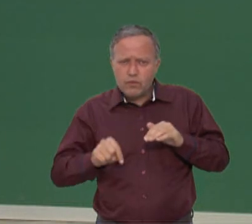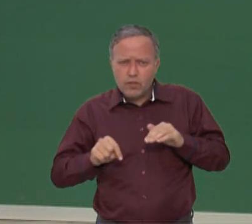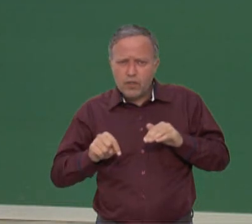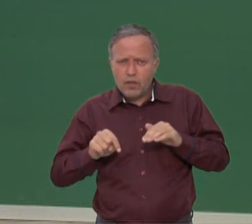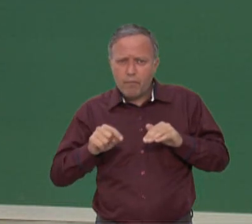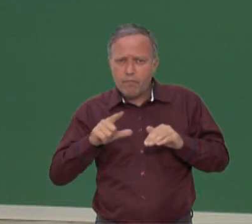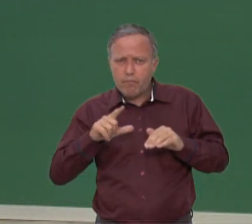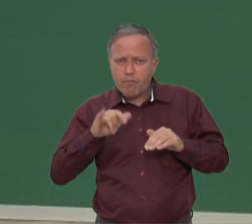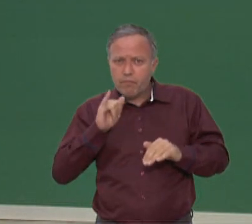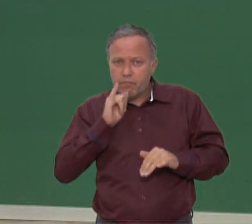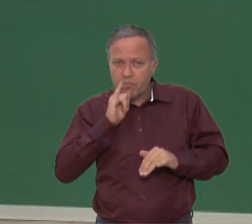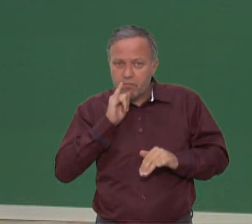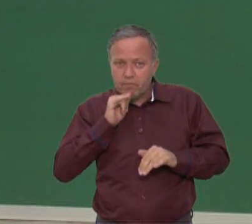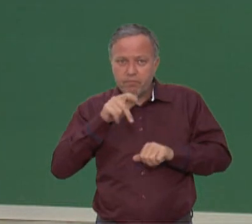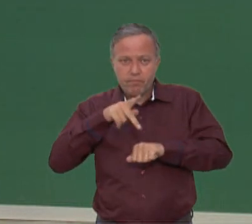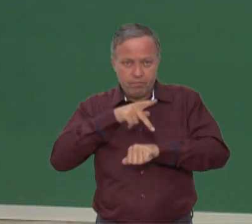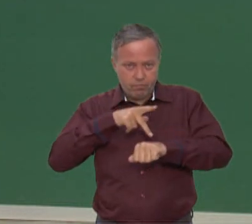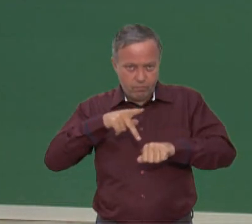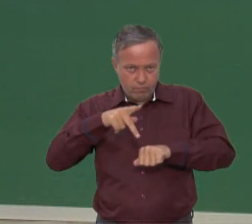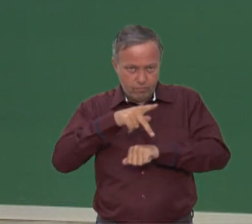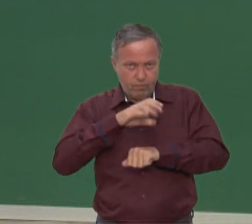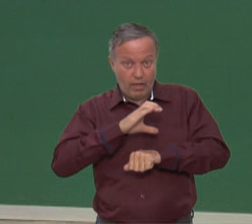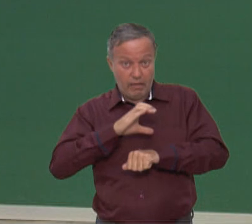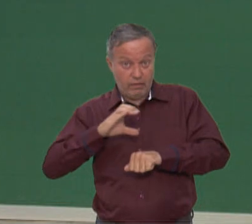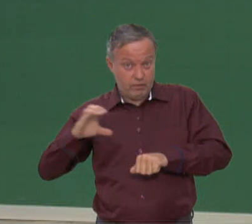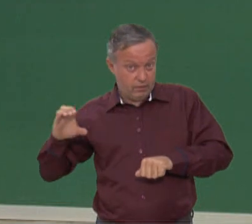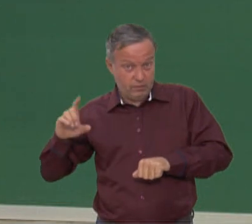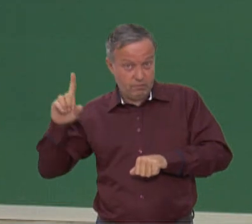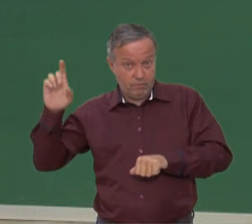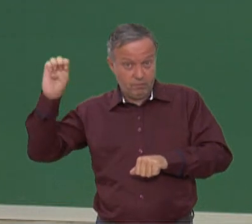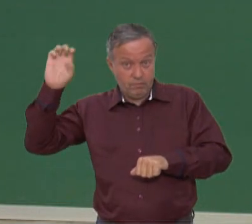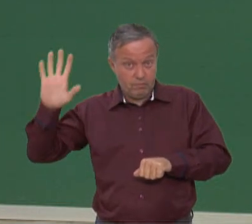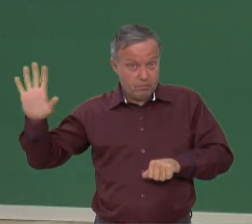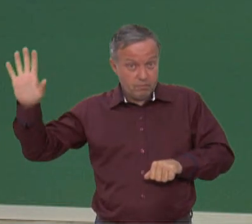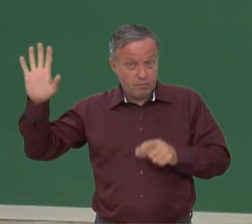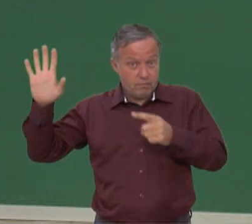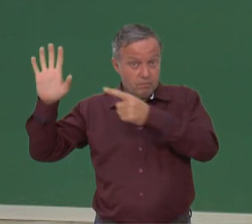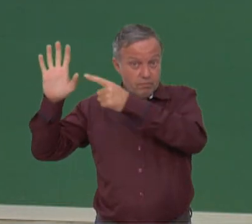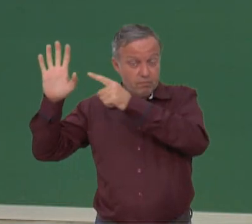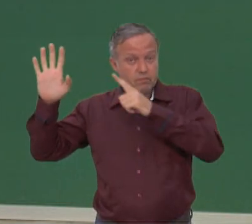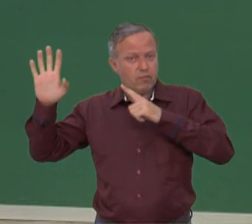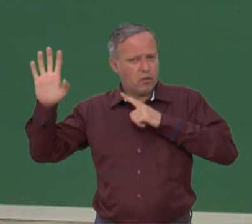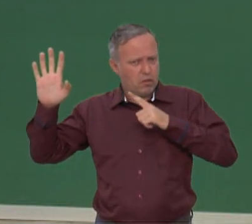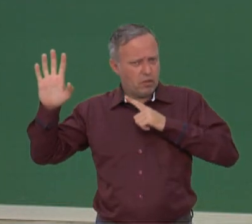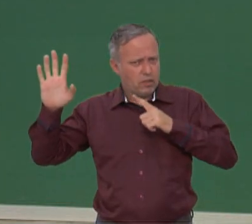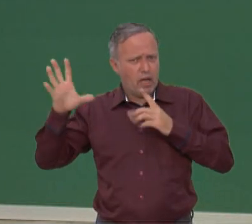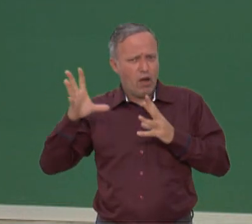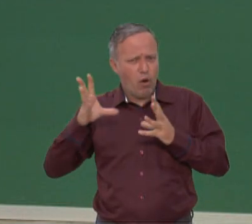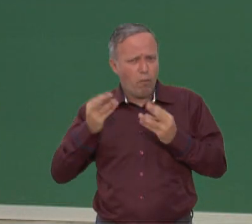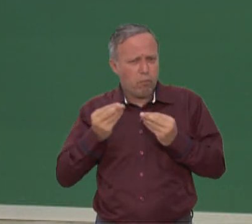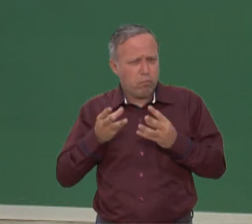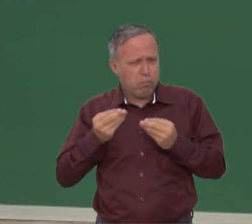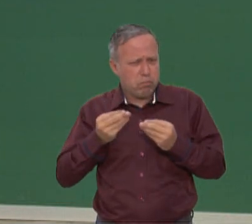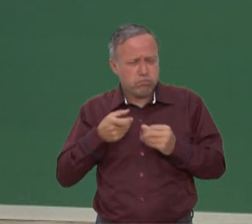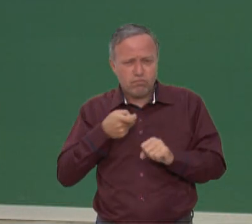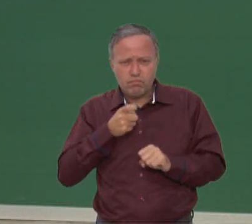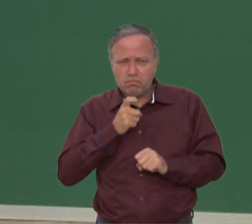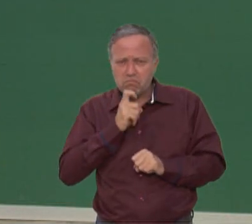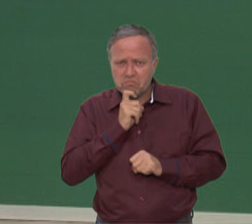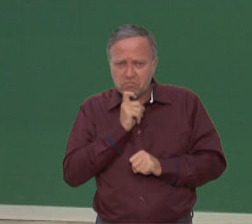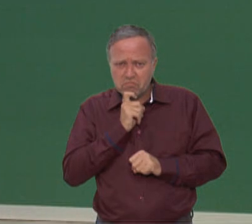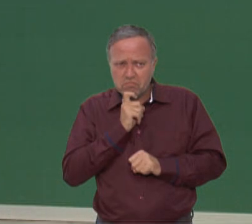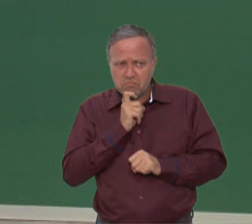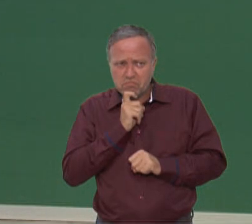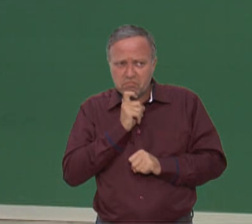outros países, como o Canadá, por exemplo, Finlândia, Noruega. Lá o que acontece? Você tem basicamente uma casa dentro da